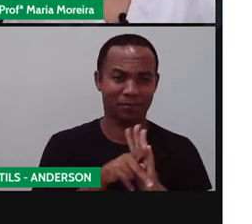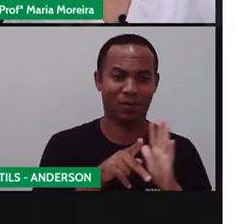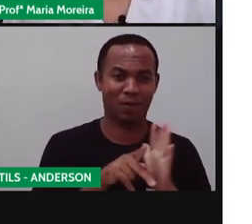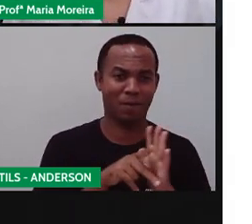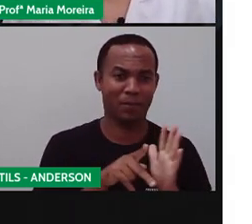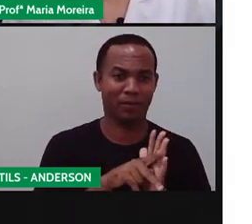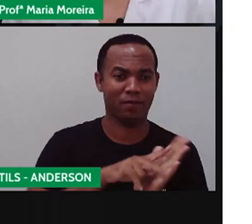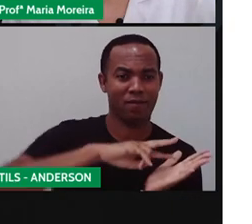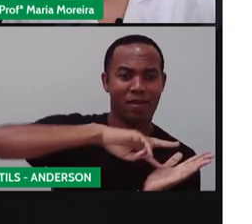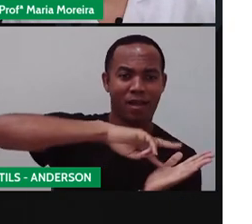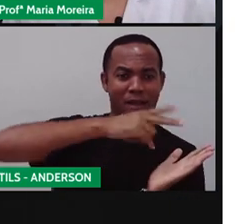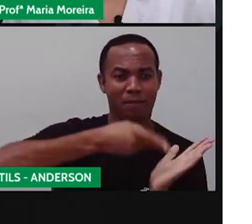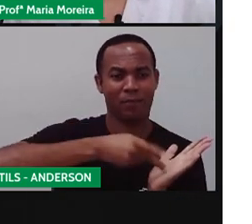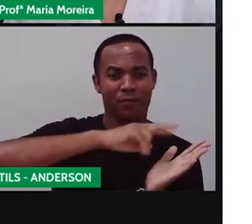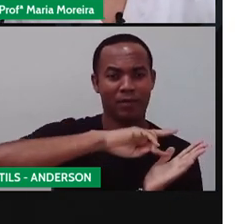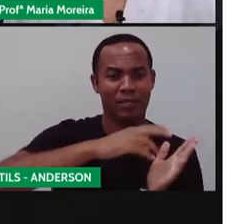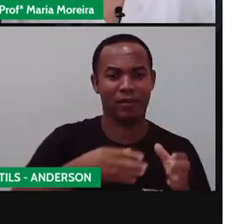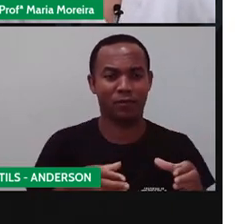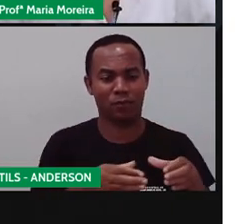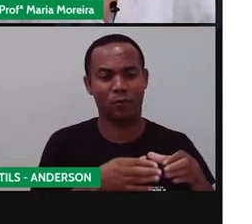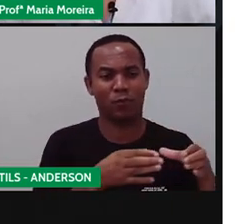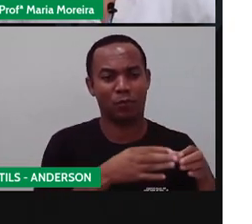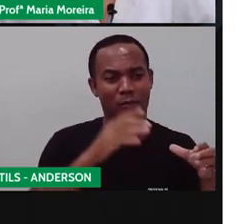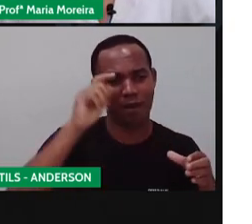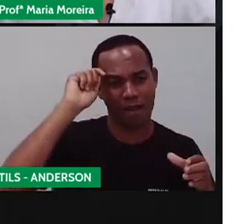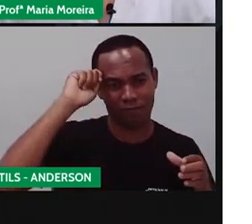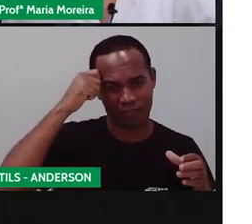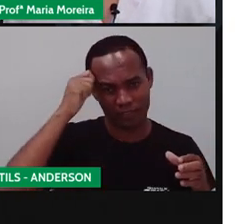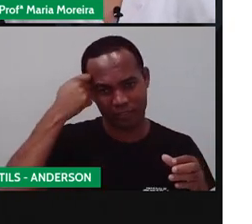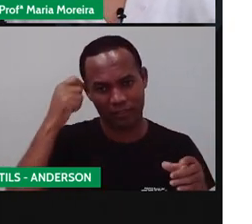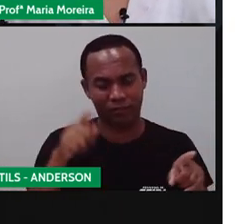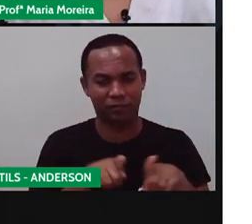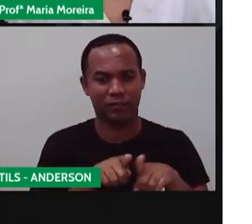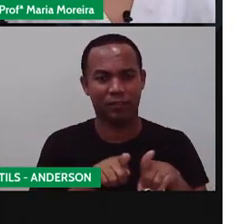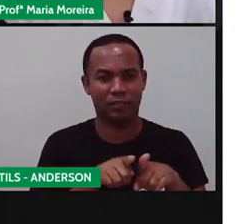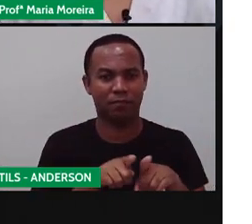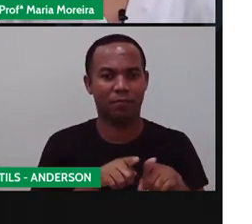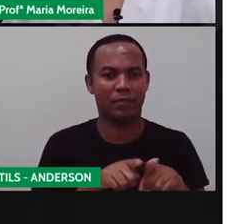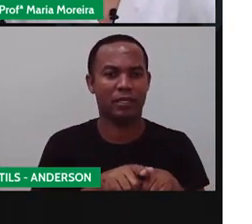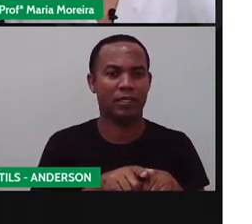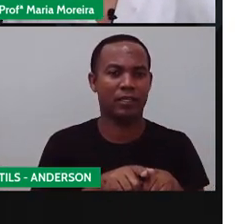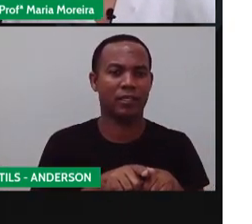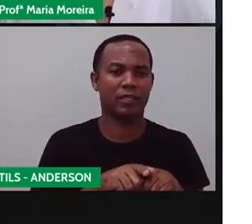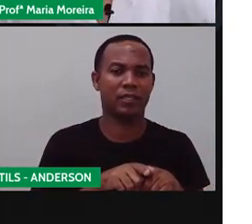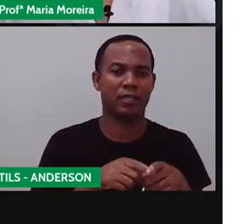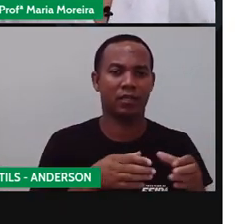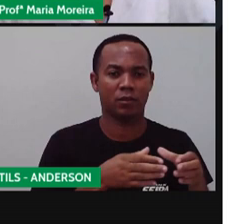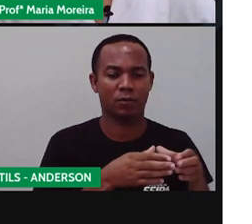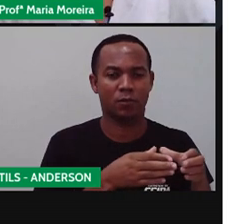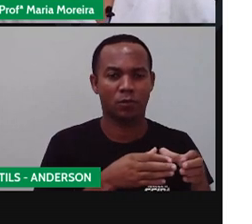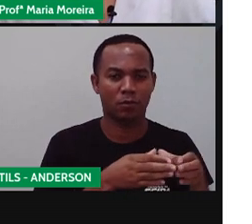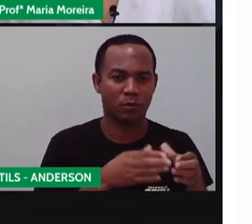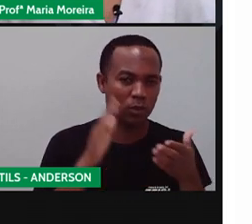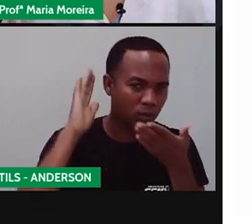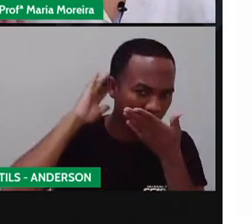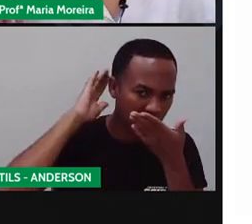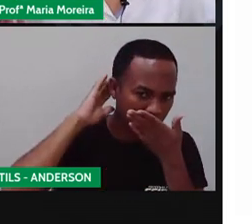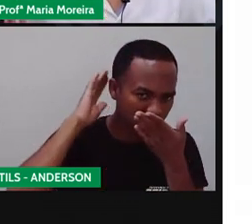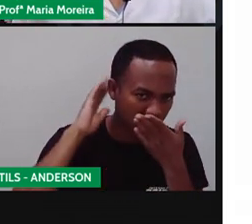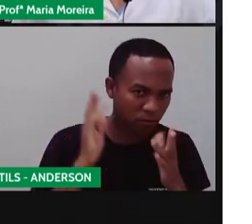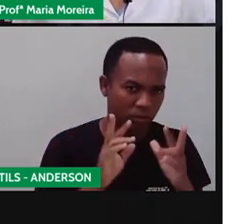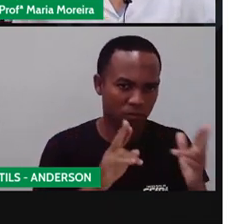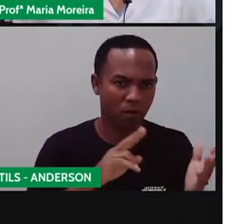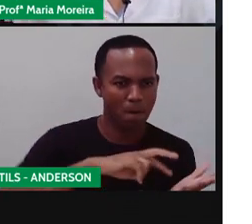por descendentes de escravos africanos, com alguma influência indígena, é caracterizada por golpes e